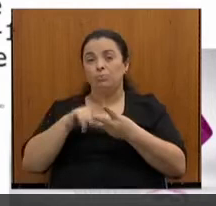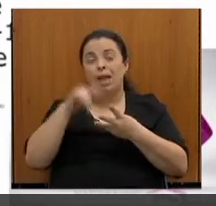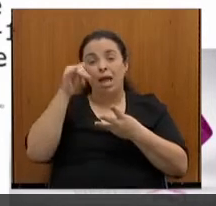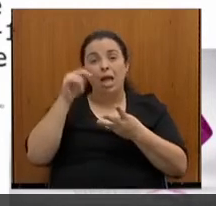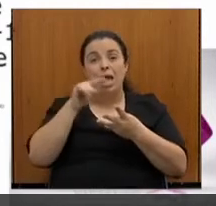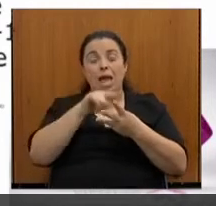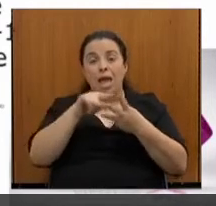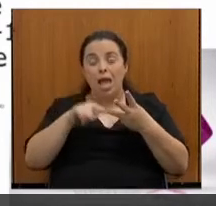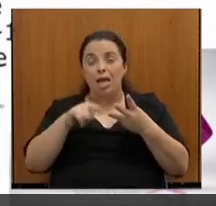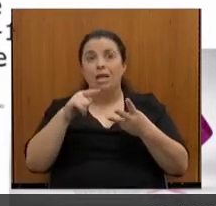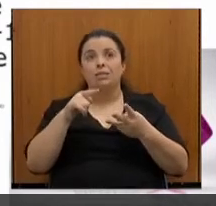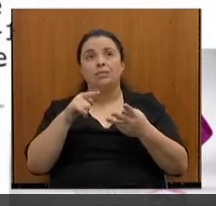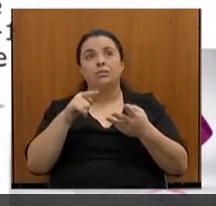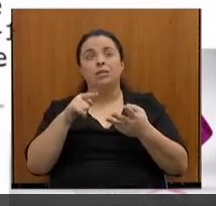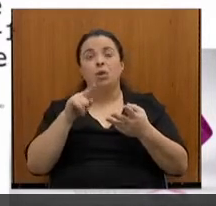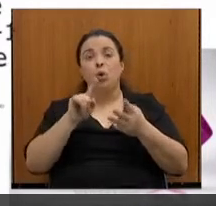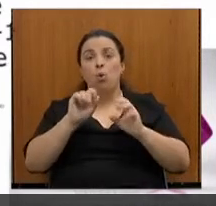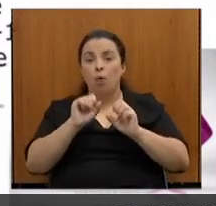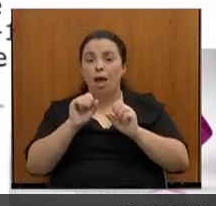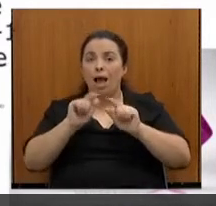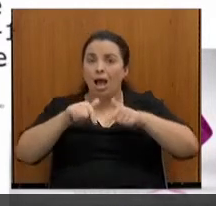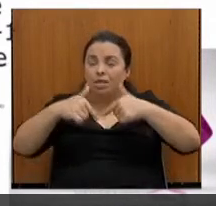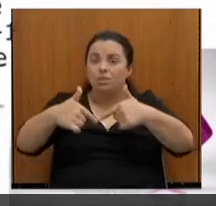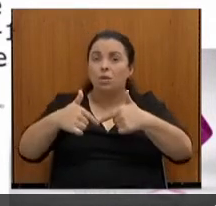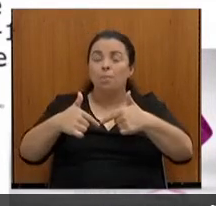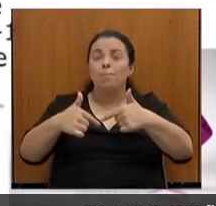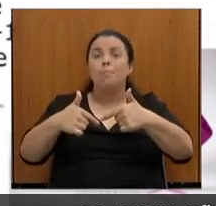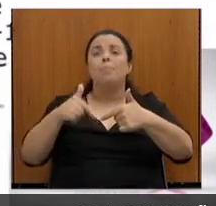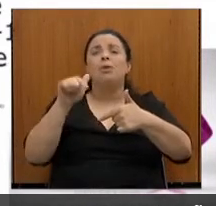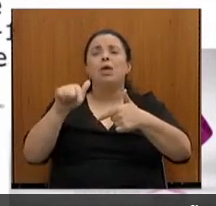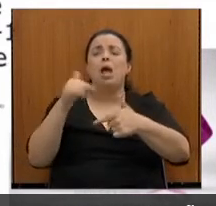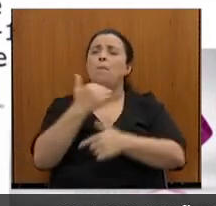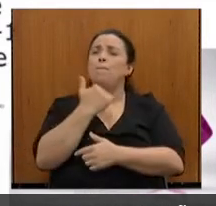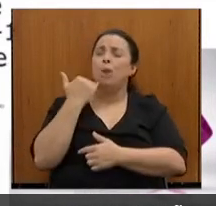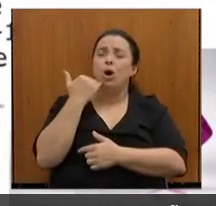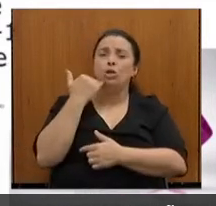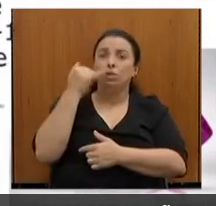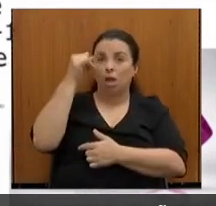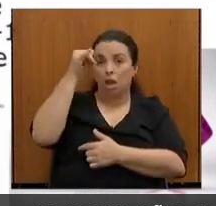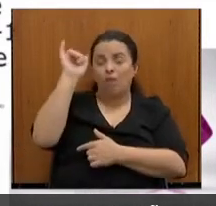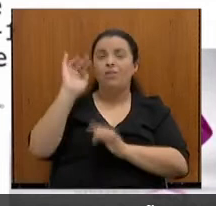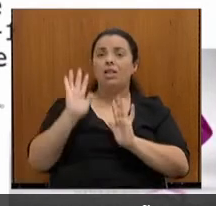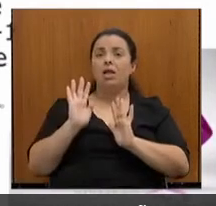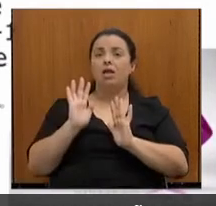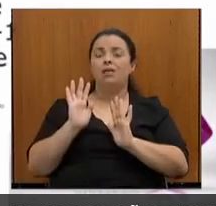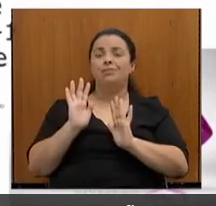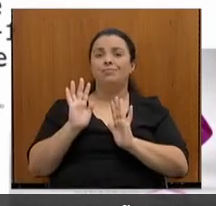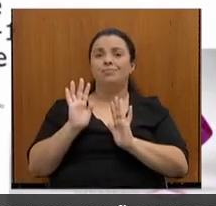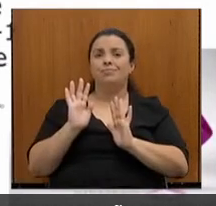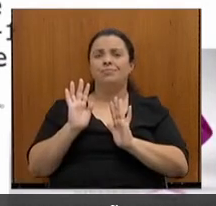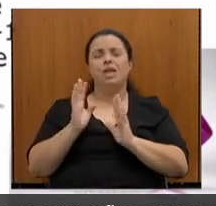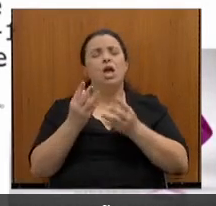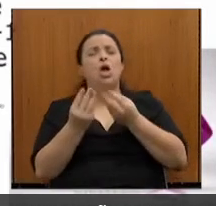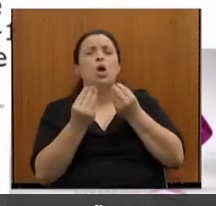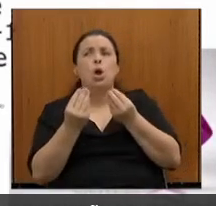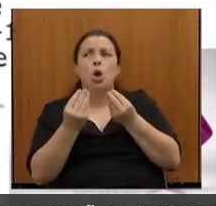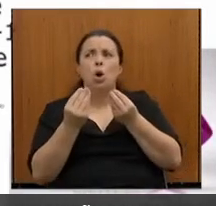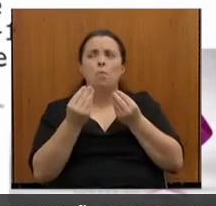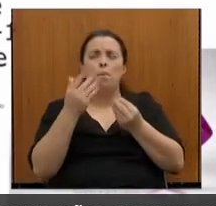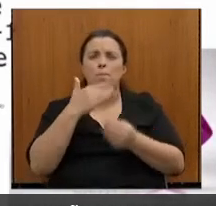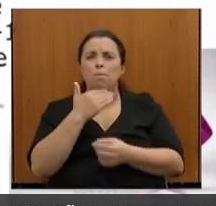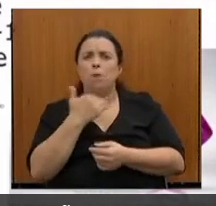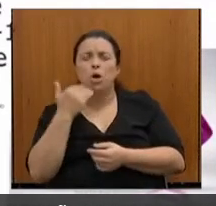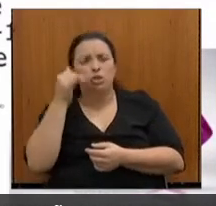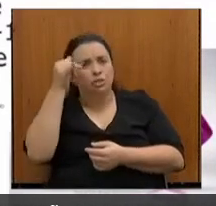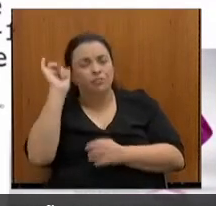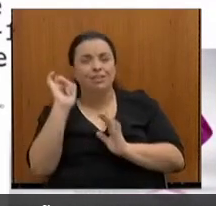fala em morte evitável, a gente está falando de coisas que, para um médico, são... Eu costumo usar um termo que, às